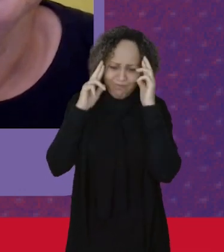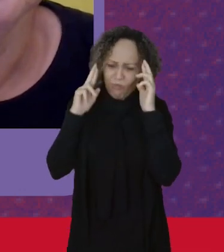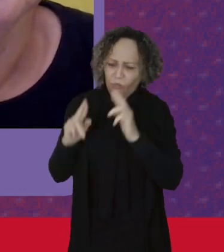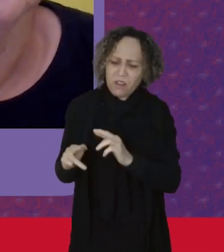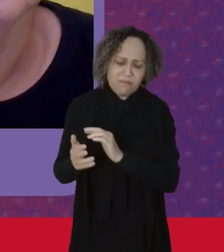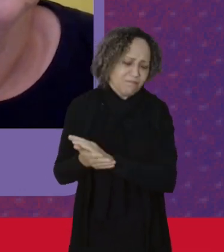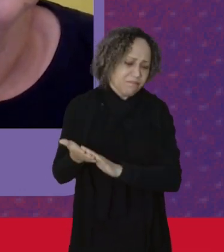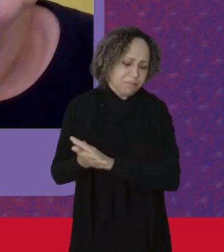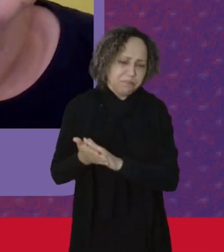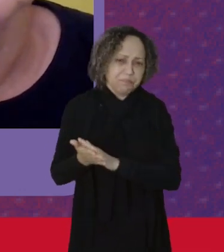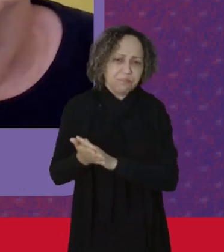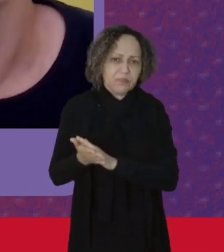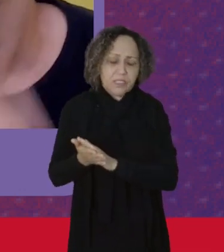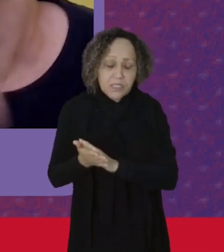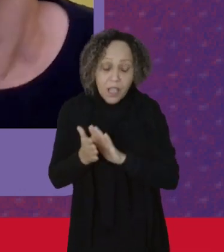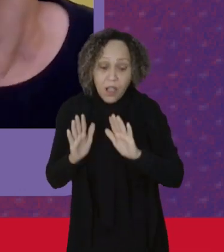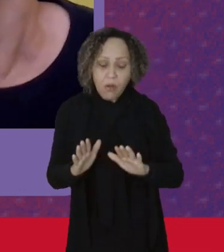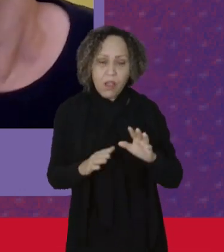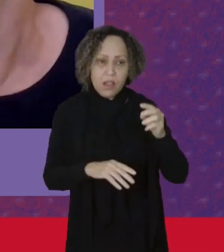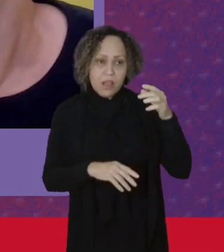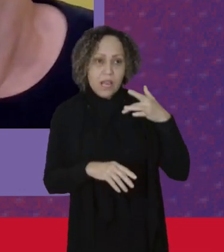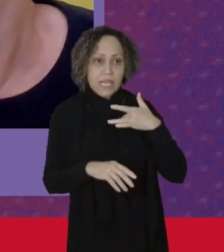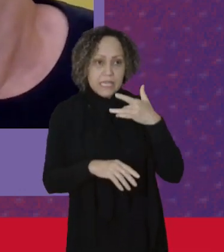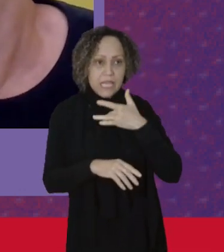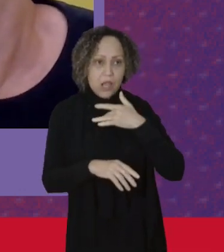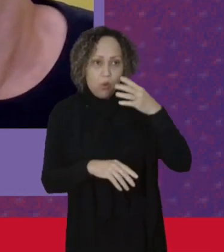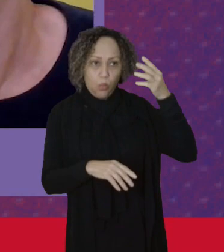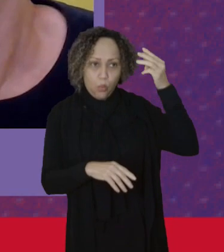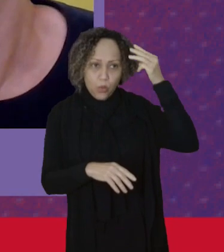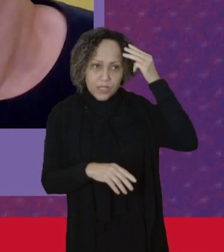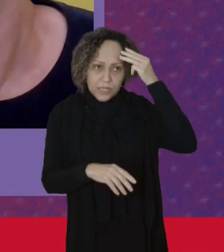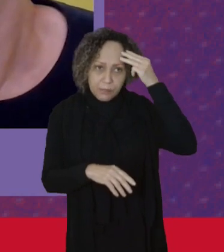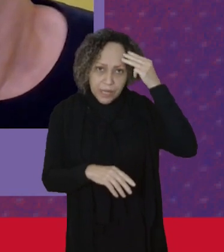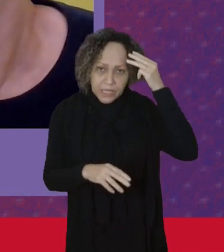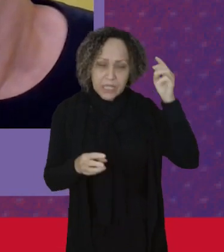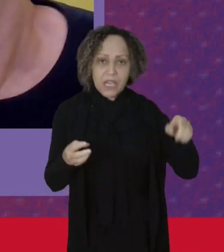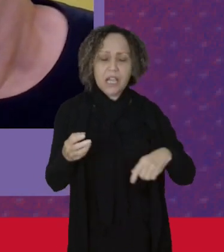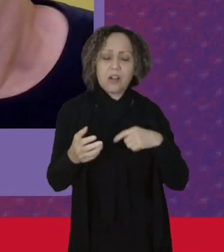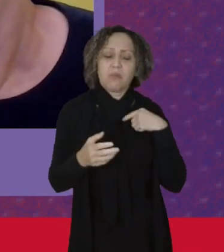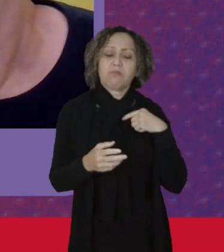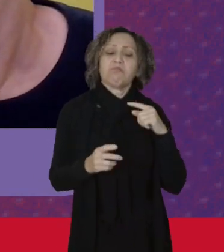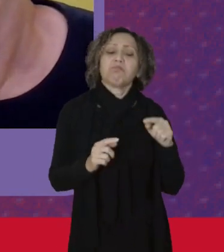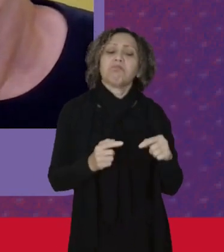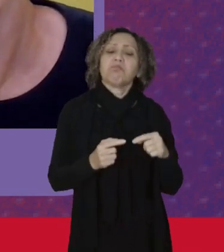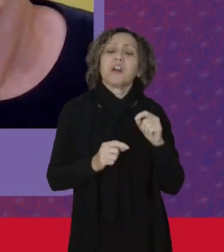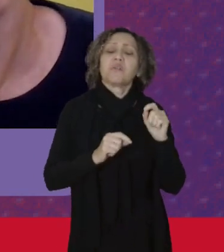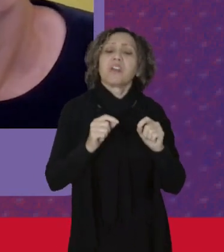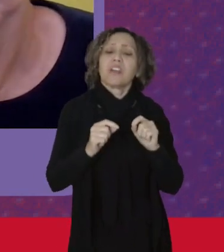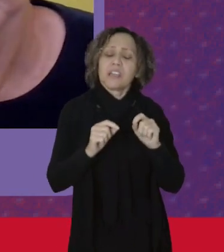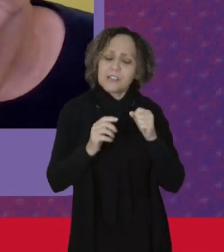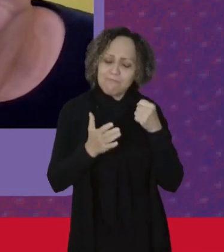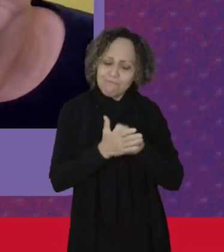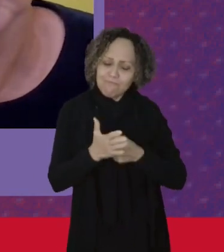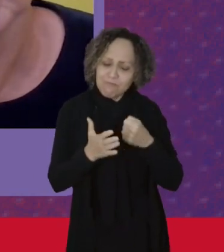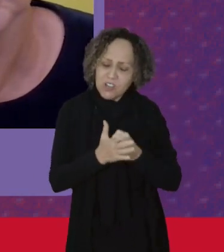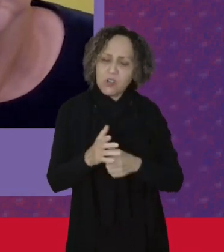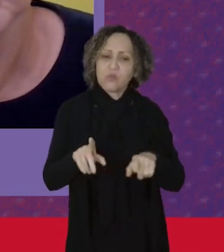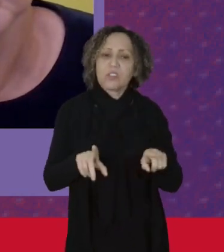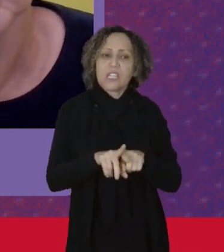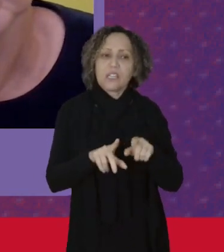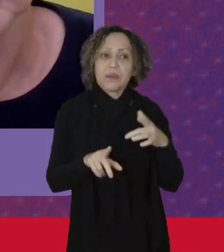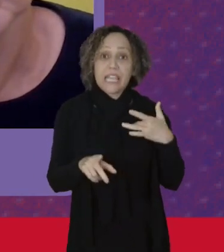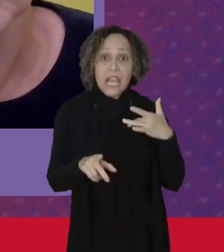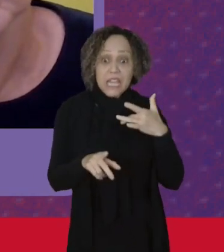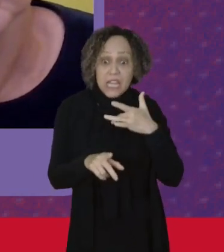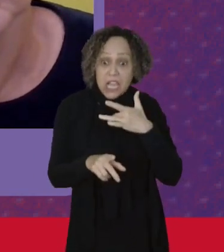da luta, né, e tem a saúde integral, ela passa da gente entender que a saúde está em todos os momentos da